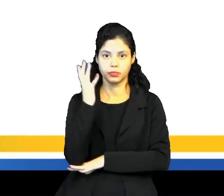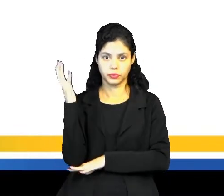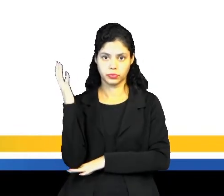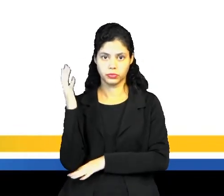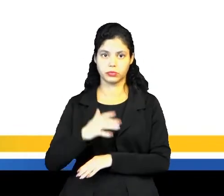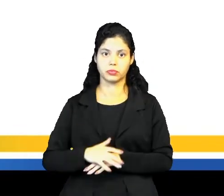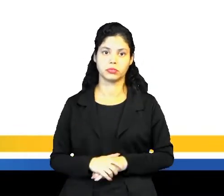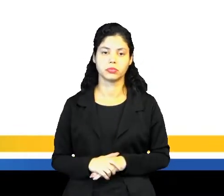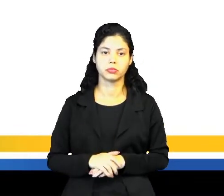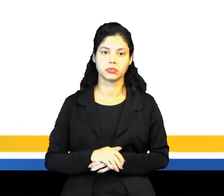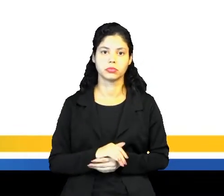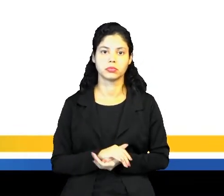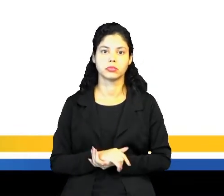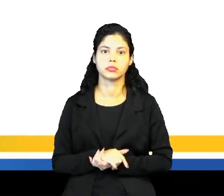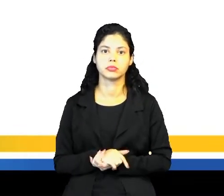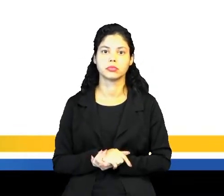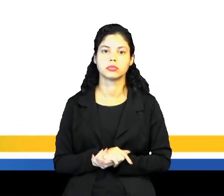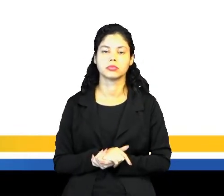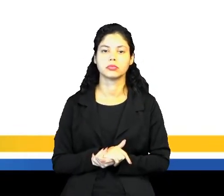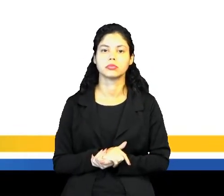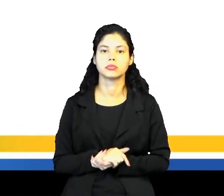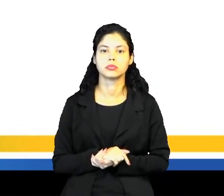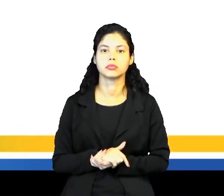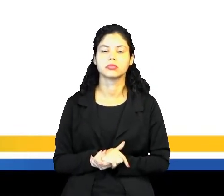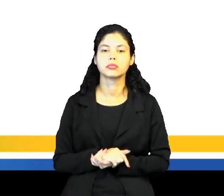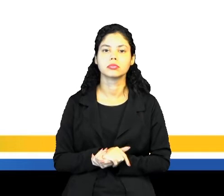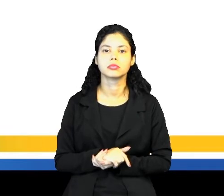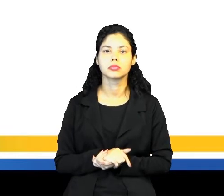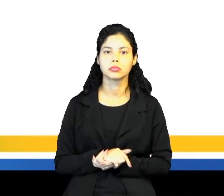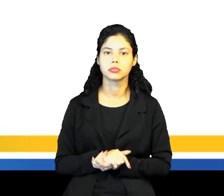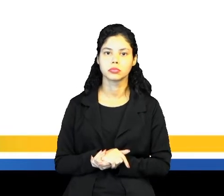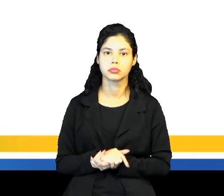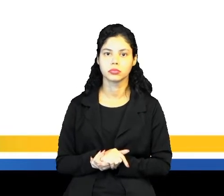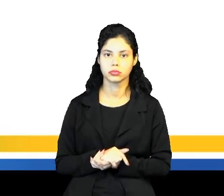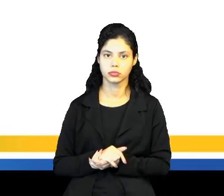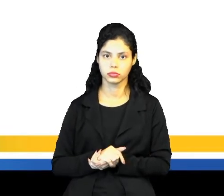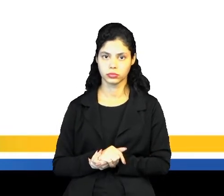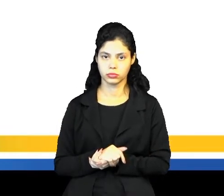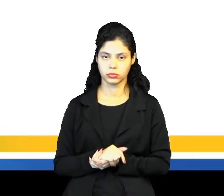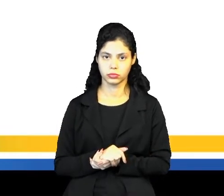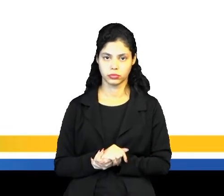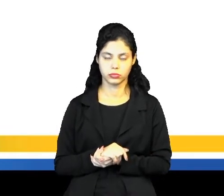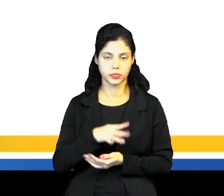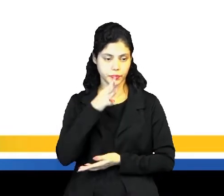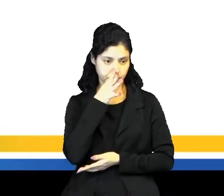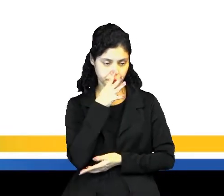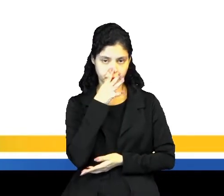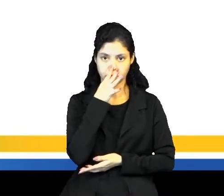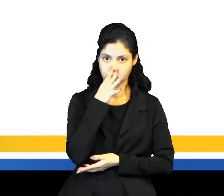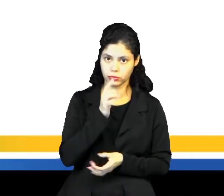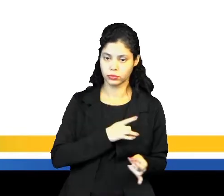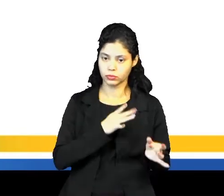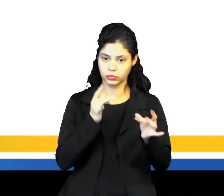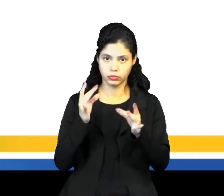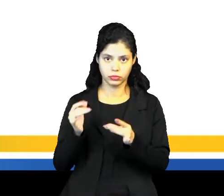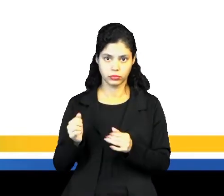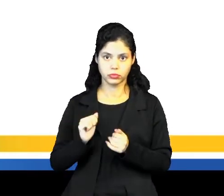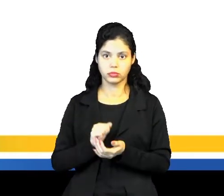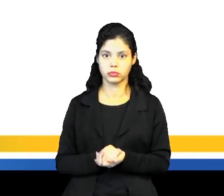né? Investigador em mercados oscuros em la biblioteca, ou seja, um investigador, né, em